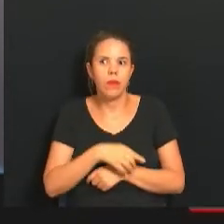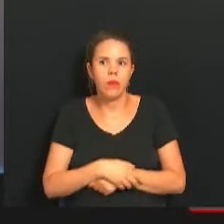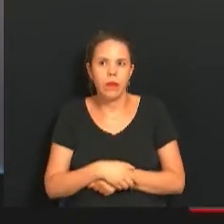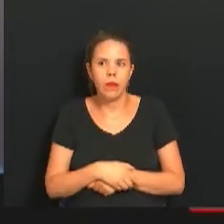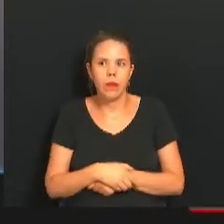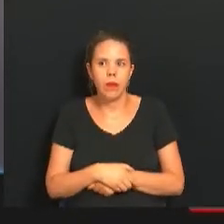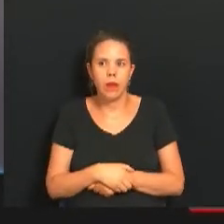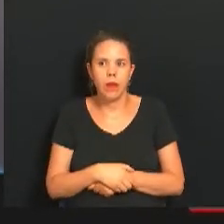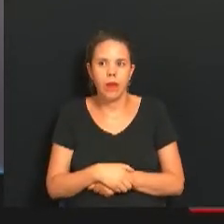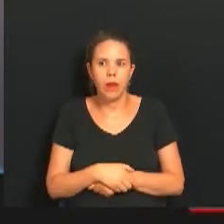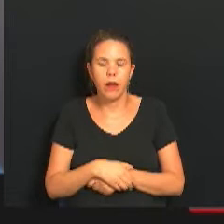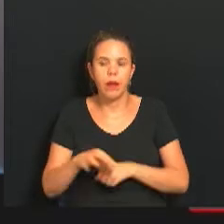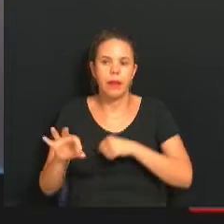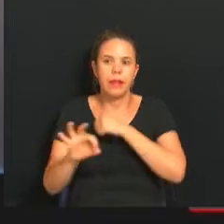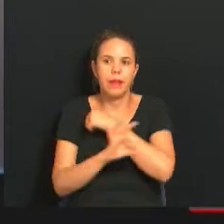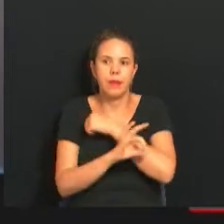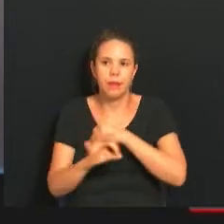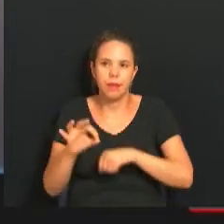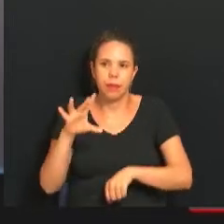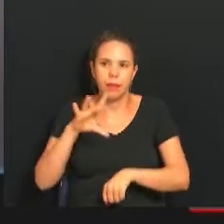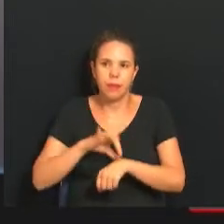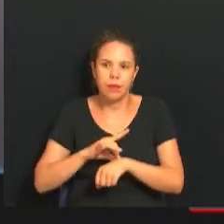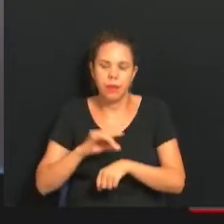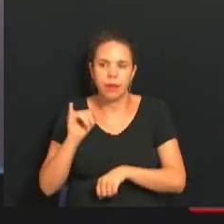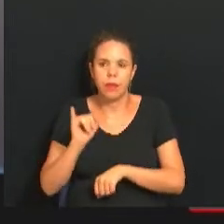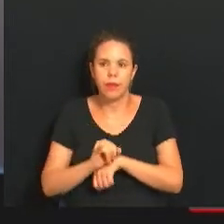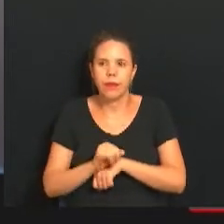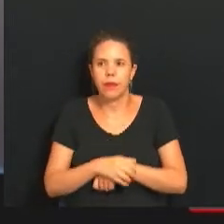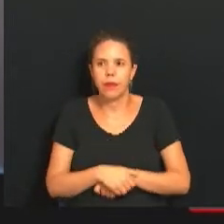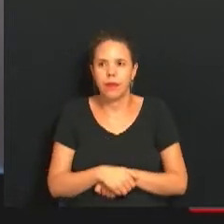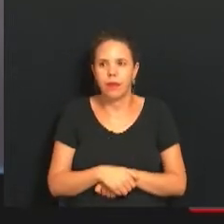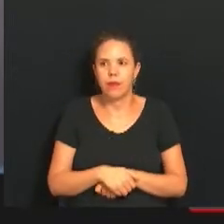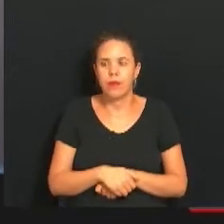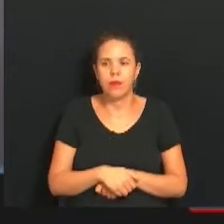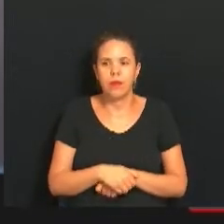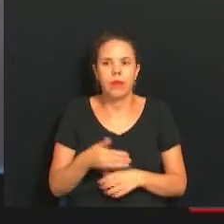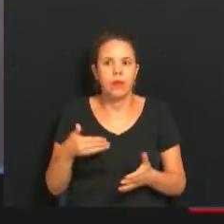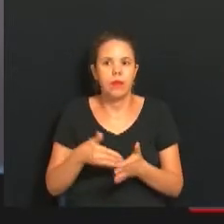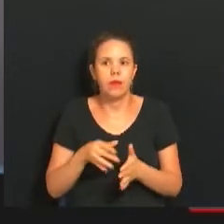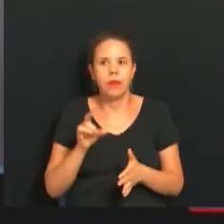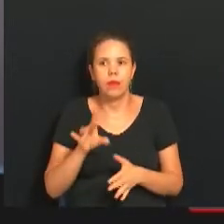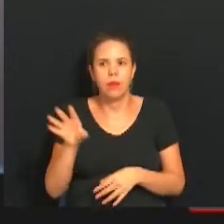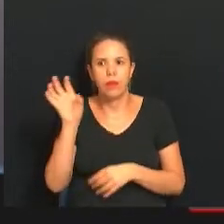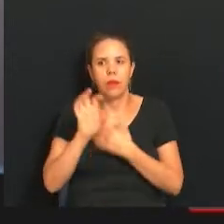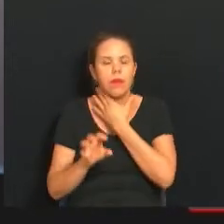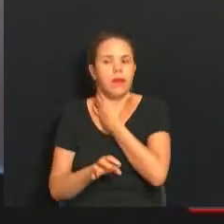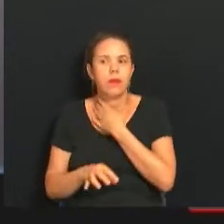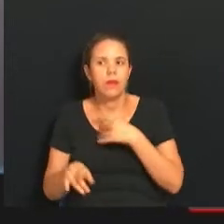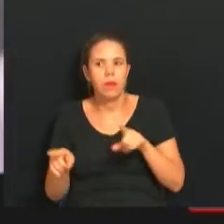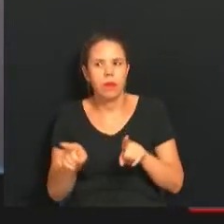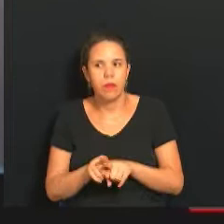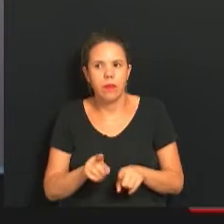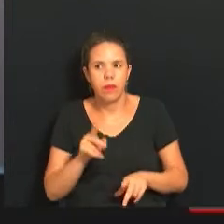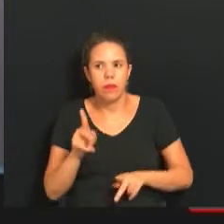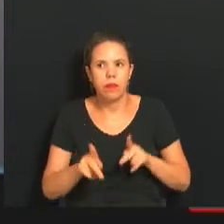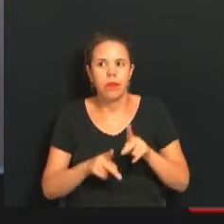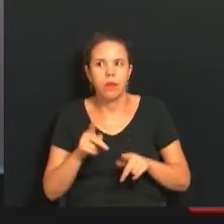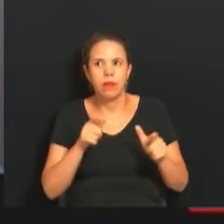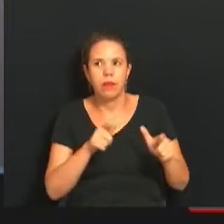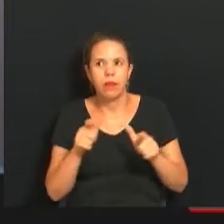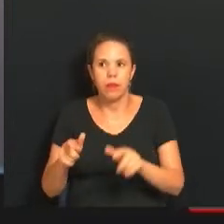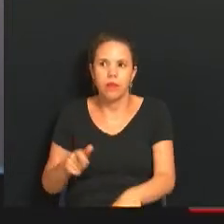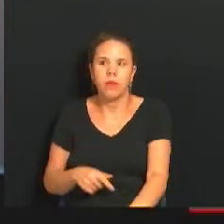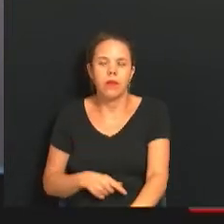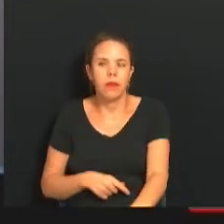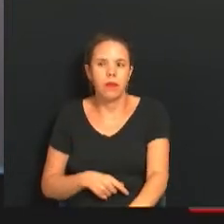essa arquitetura de segurança internacional, ela não está restrita apenas à Europa, mas àqueles lugares que os Estados